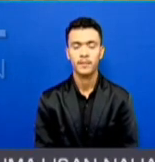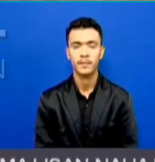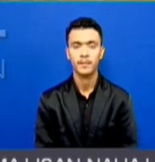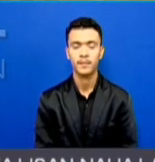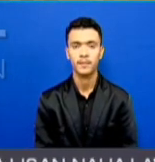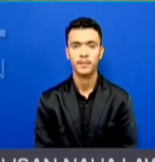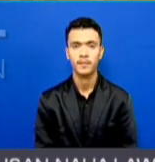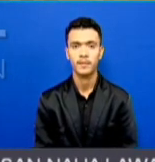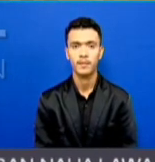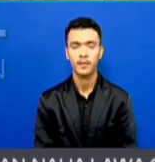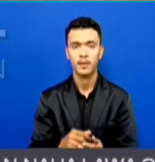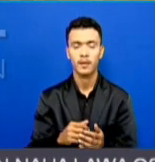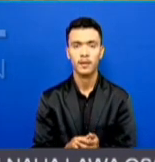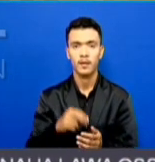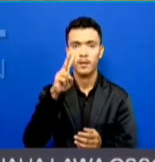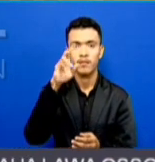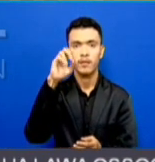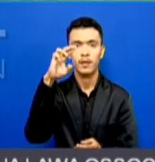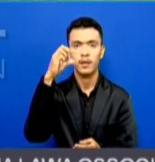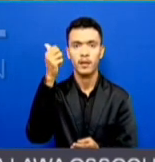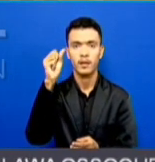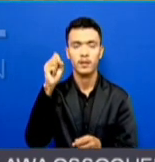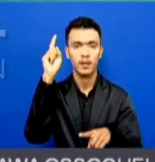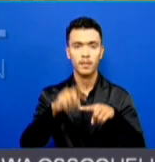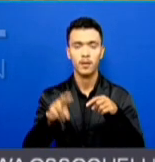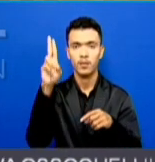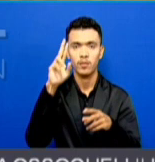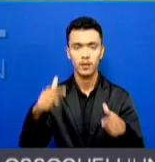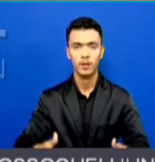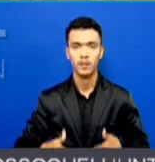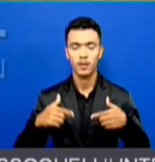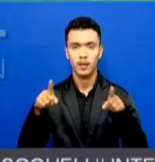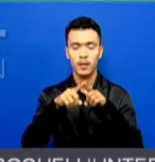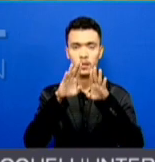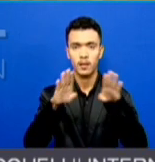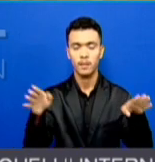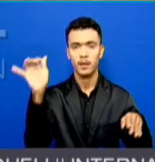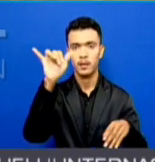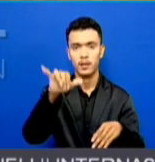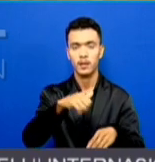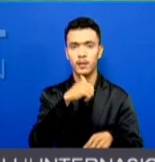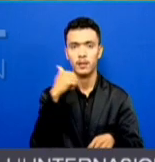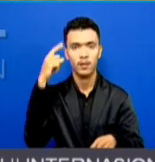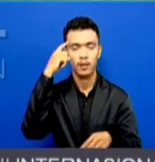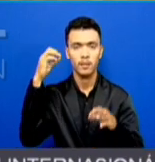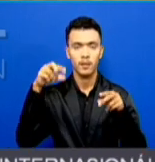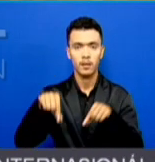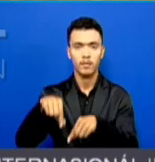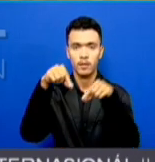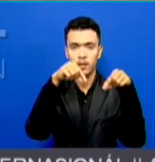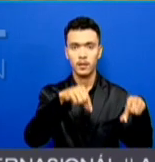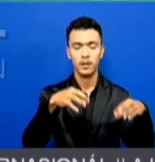Diak malusira Vegas de Carvalho, la belegosa ni Morrison e Sanho la barisira selu, tamba ye condição deficiência físico,